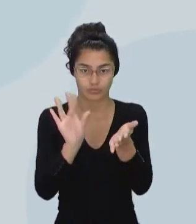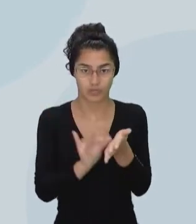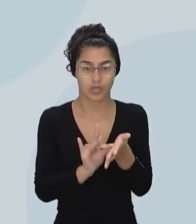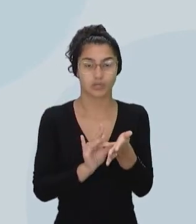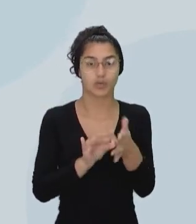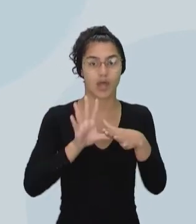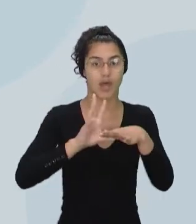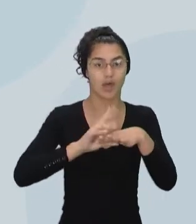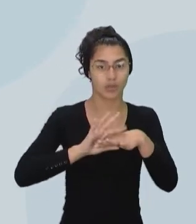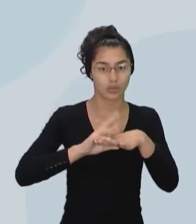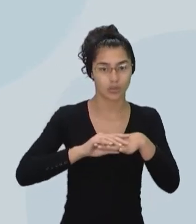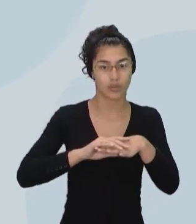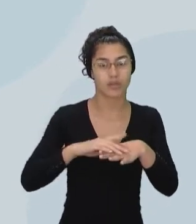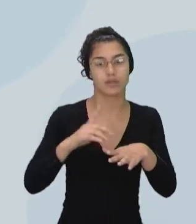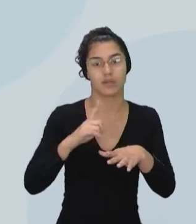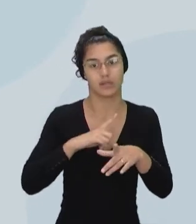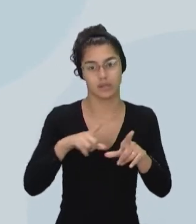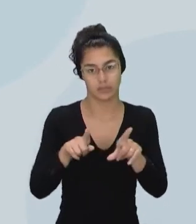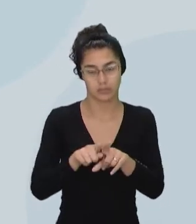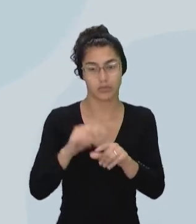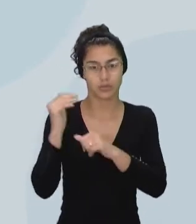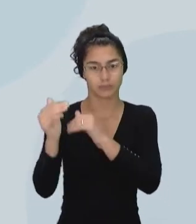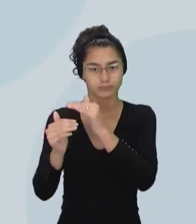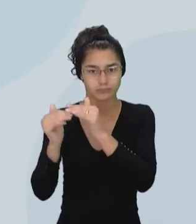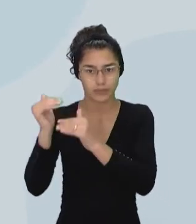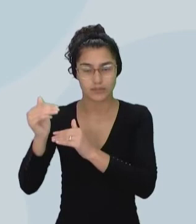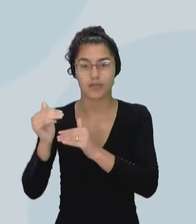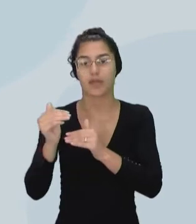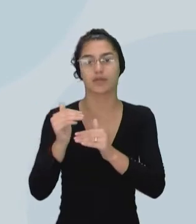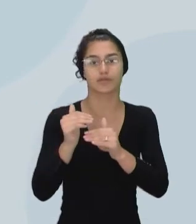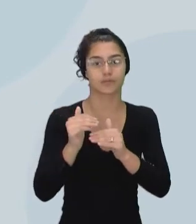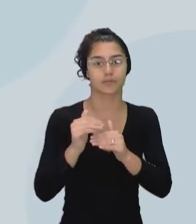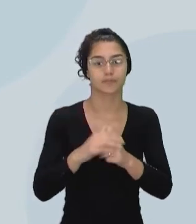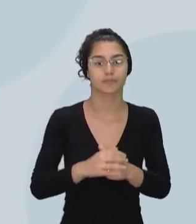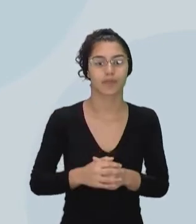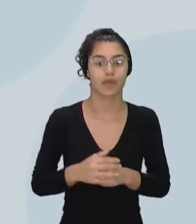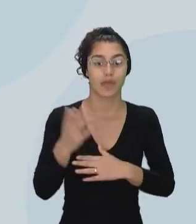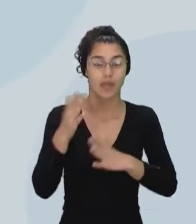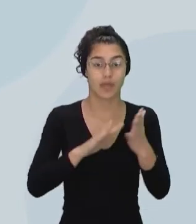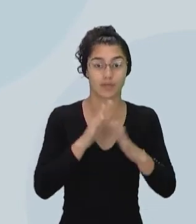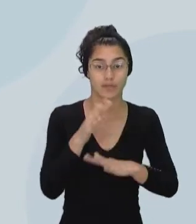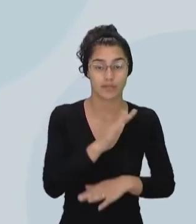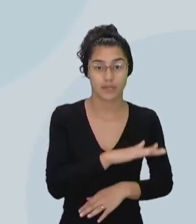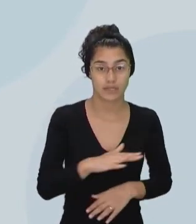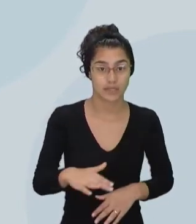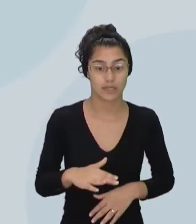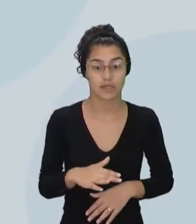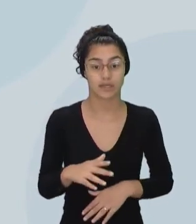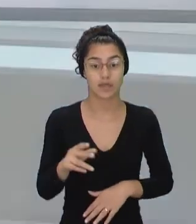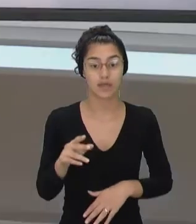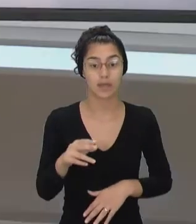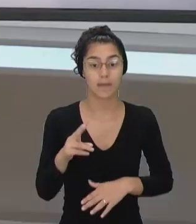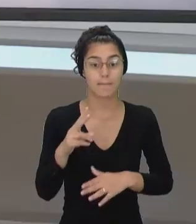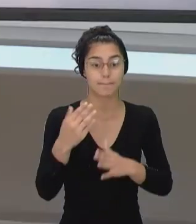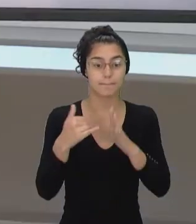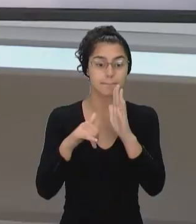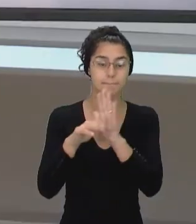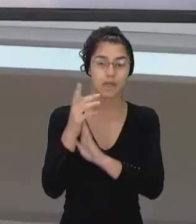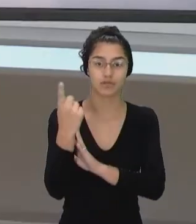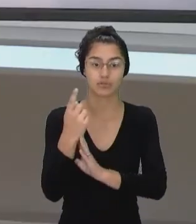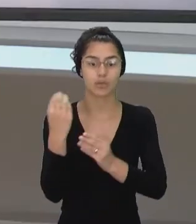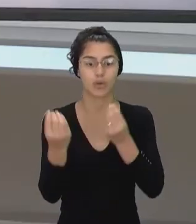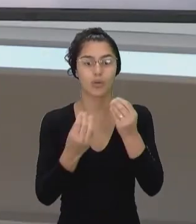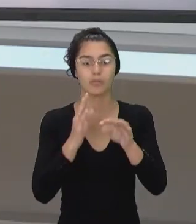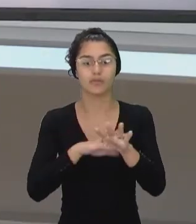essas doenças recorrentes, ou seja, os processos aí dos parasitas, muitas vezes as crianças pegam mais de uma vez. Então,